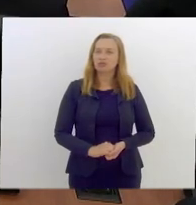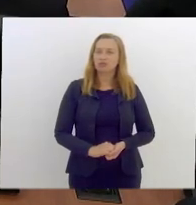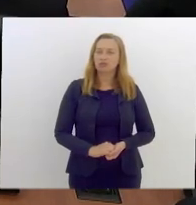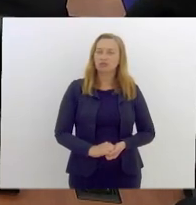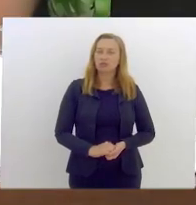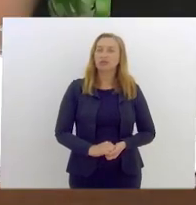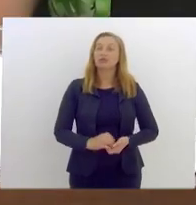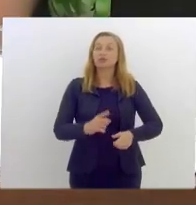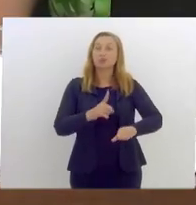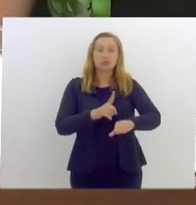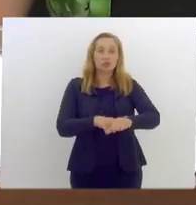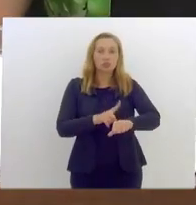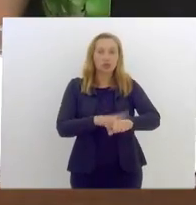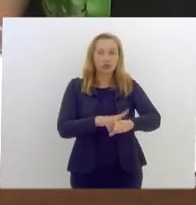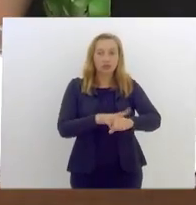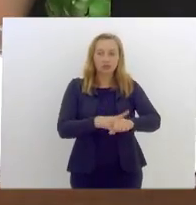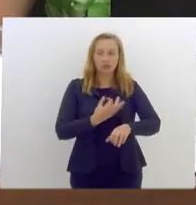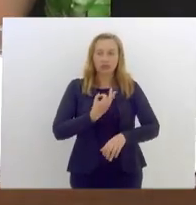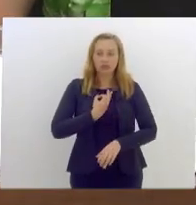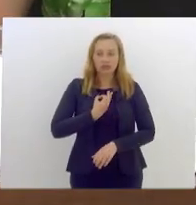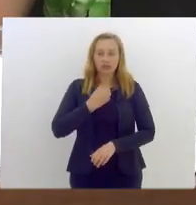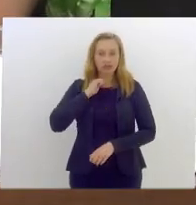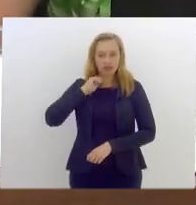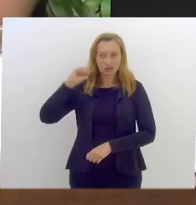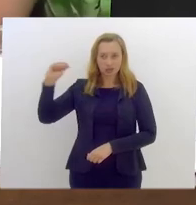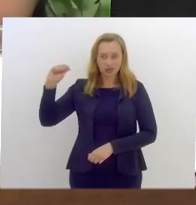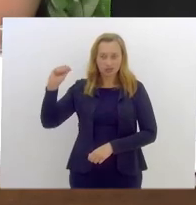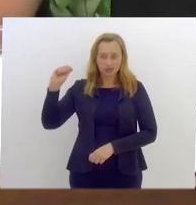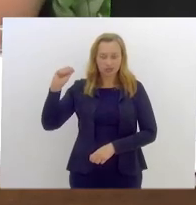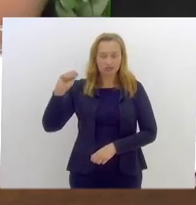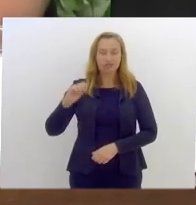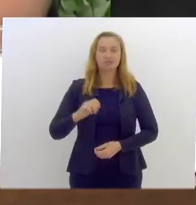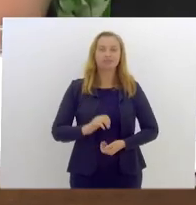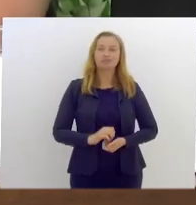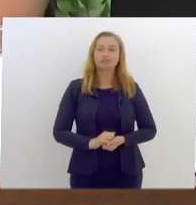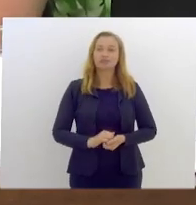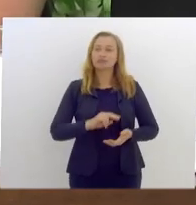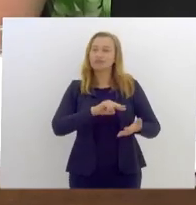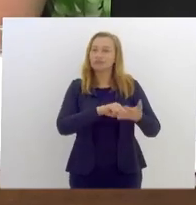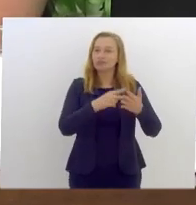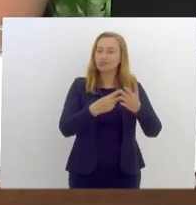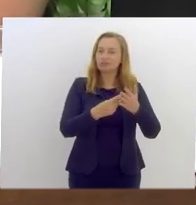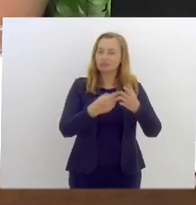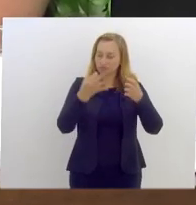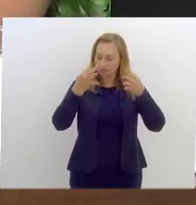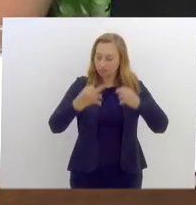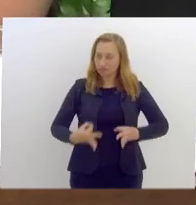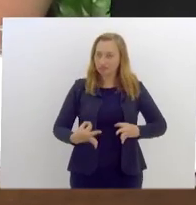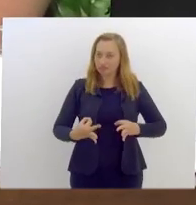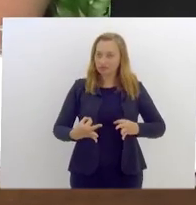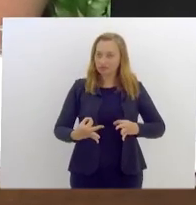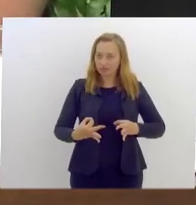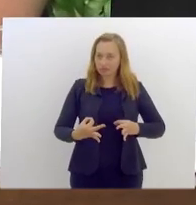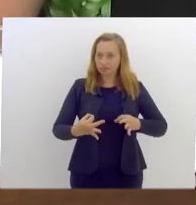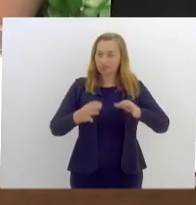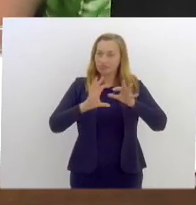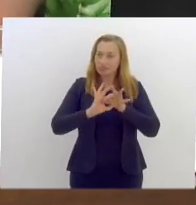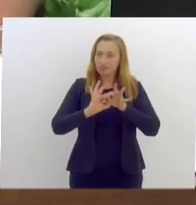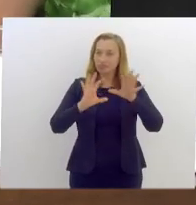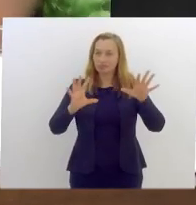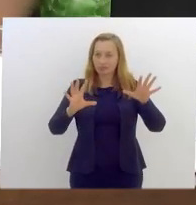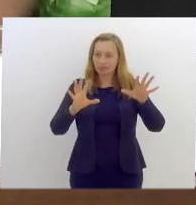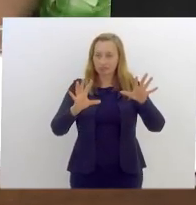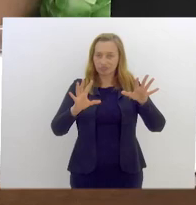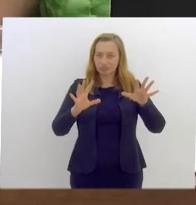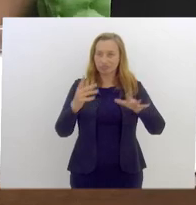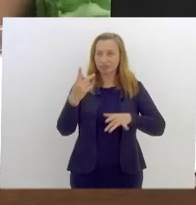É chegado o momento de entrega das medalhas Tiradentes, honraria que traduz a nobreza e os ideais libertários de altruísmos de